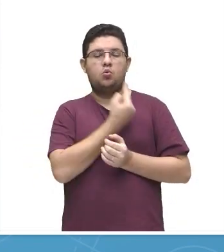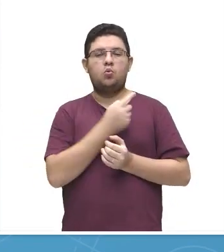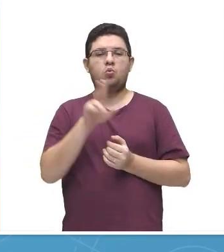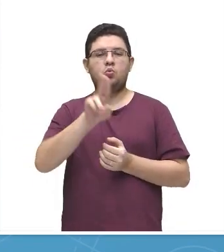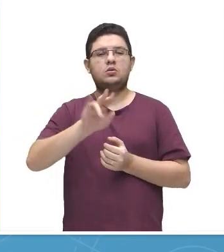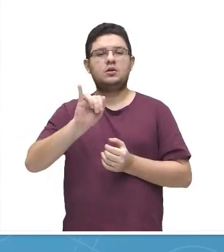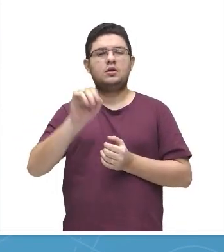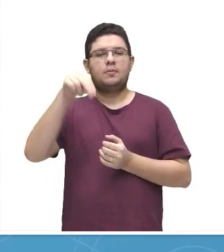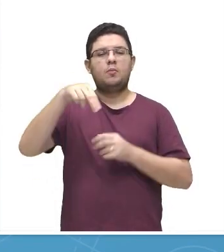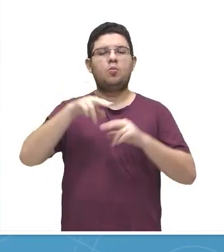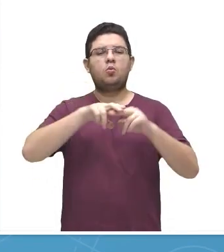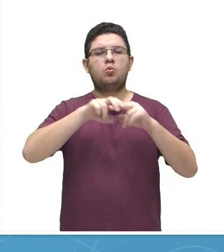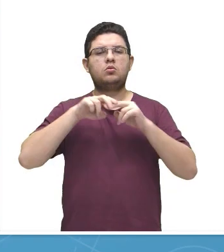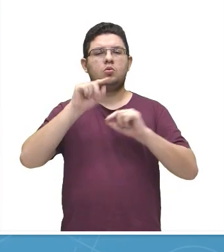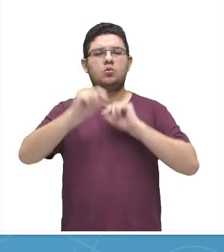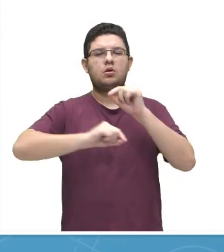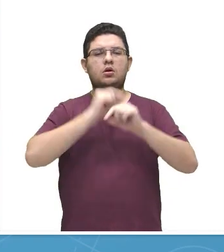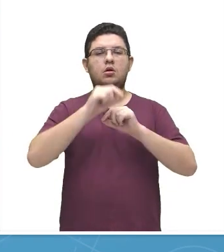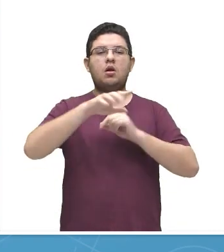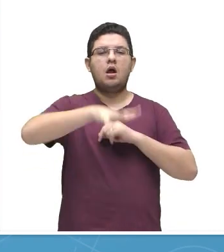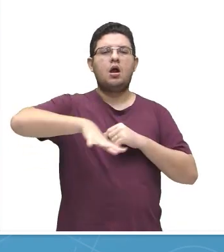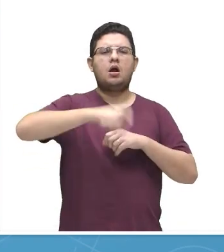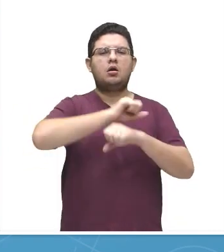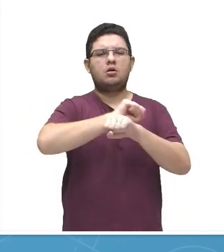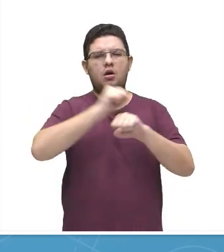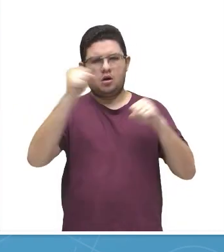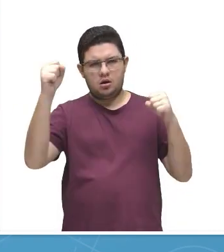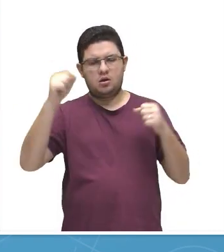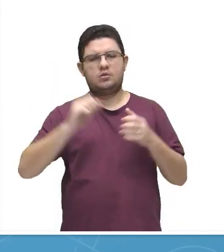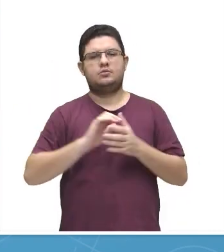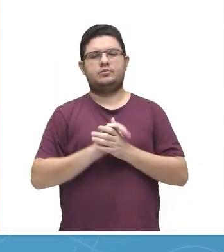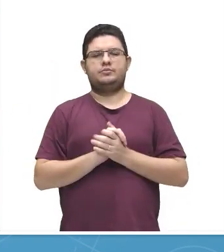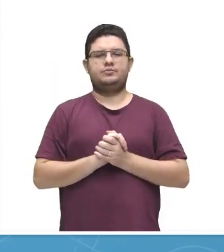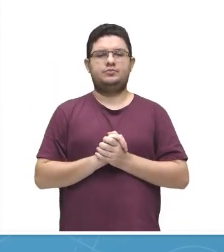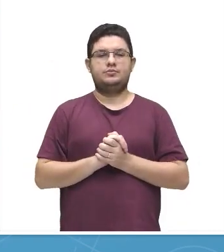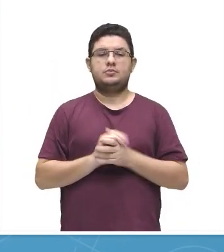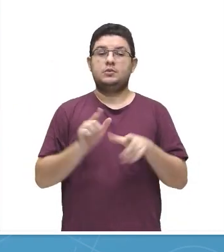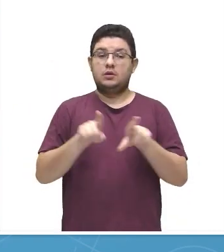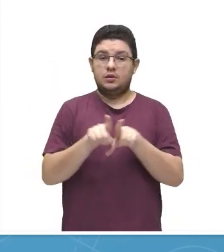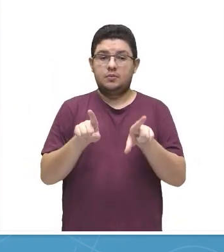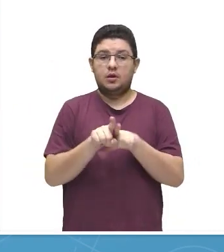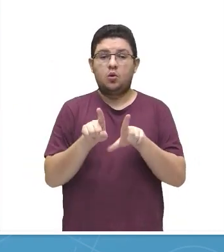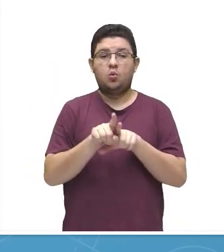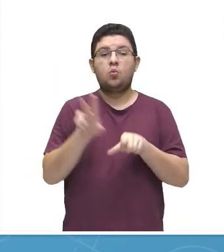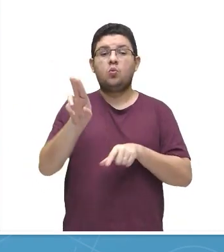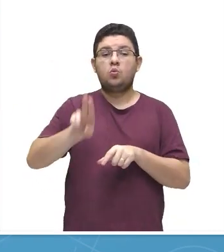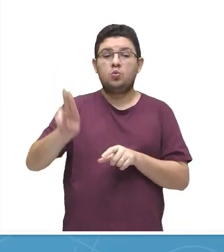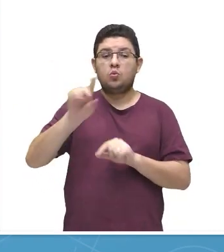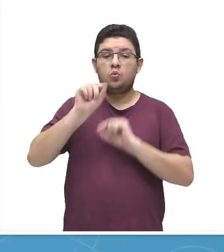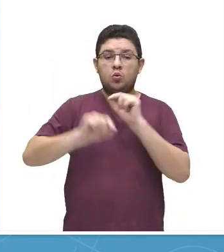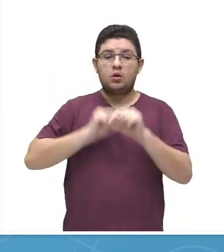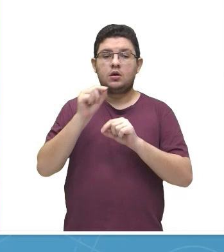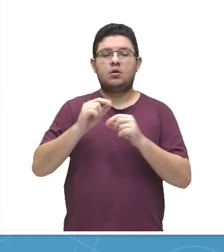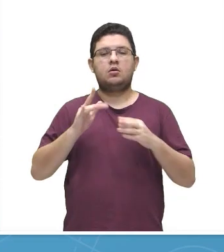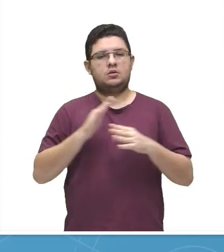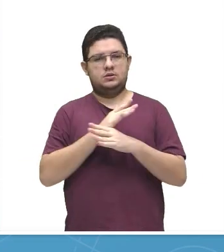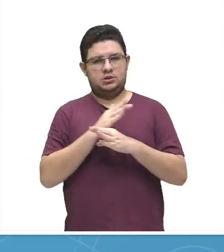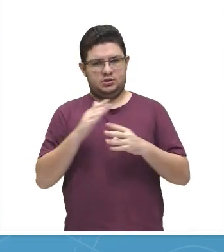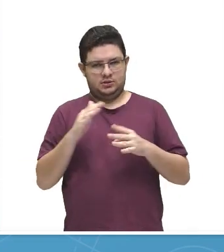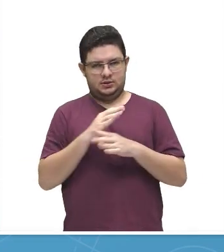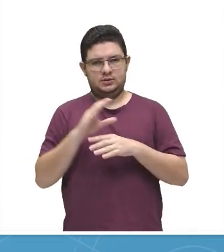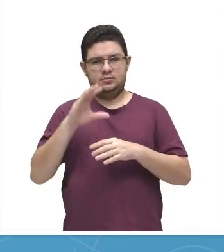grande. Olha só, bem amplo, na verdade. Outro local de uso também, ainda falando em locais amplos, é